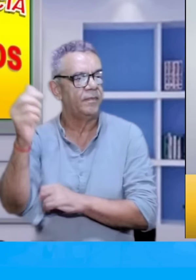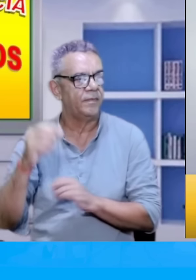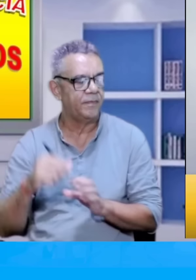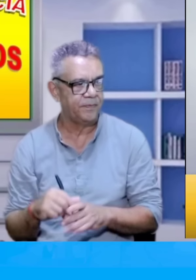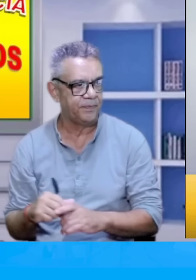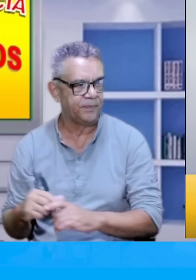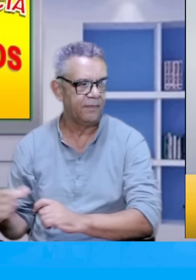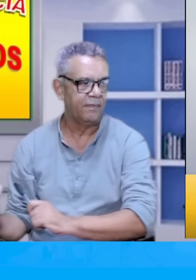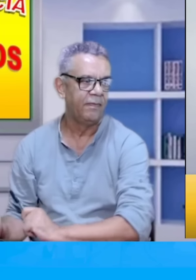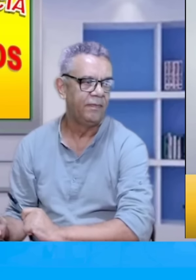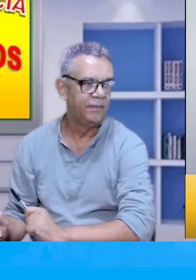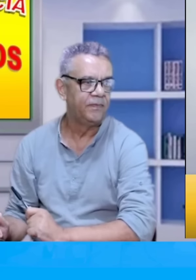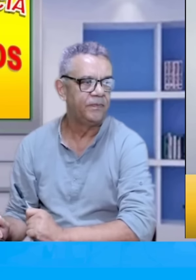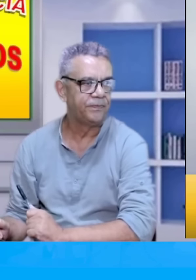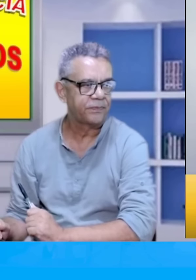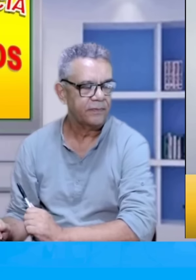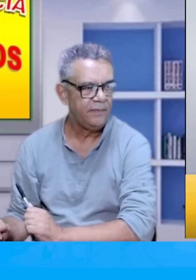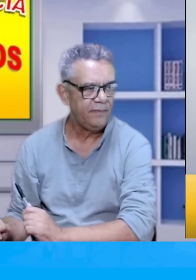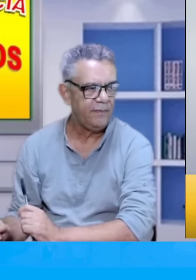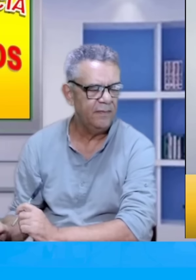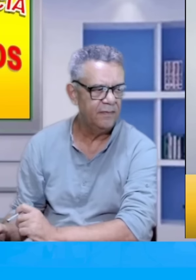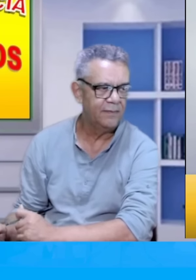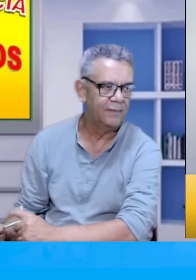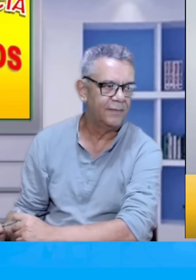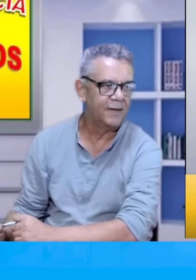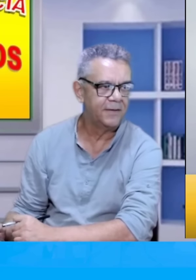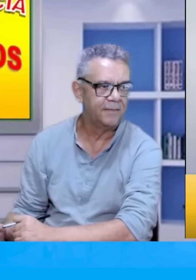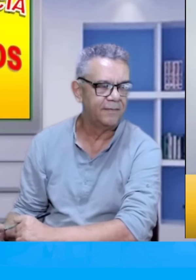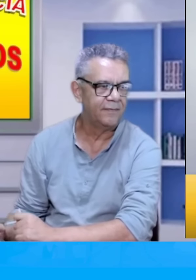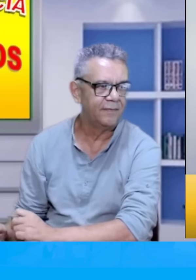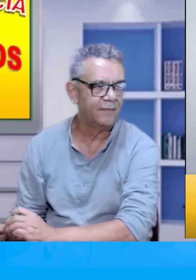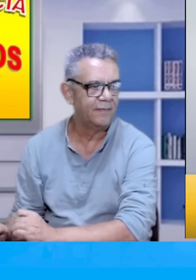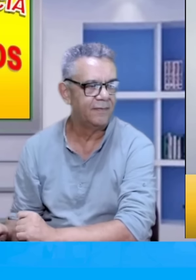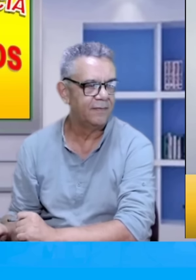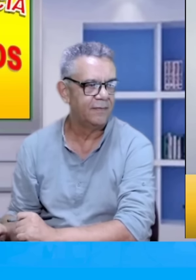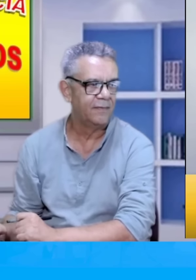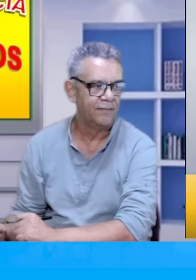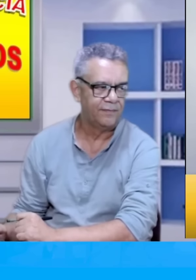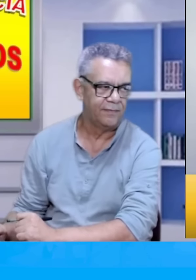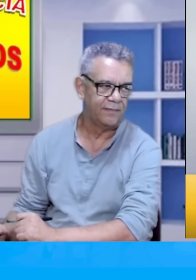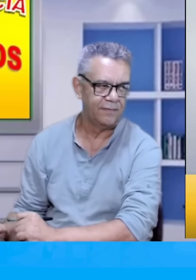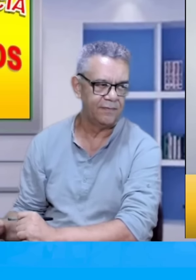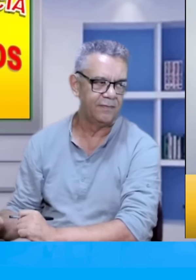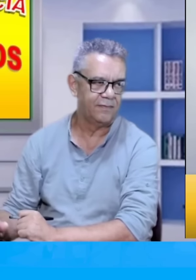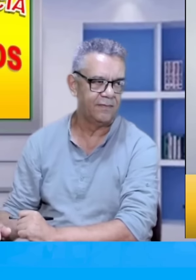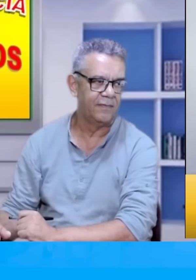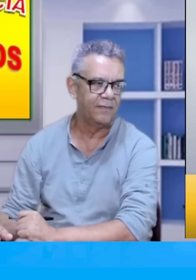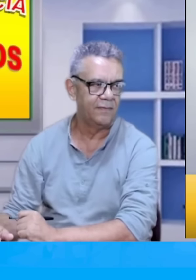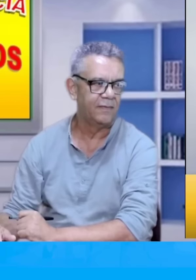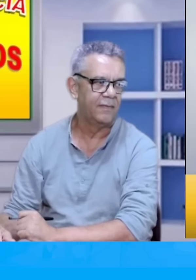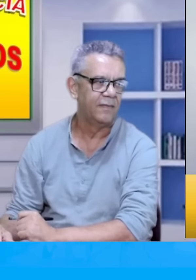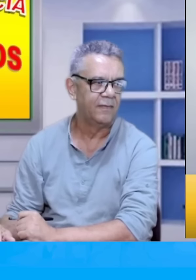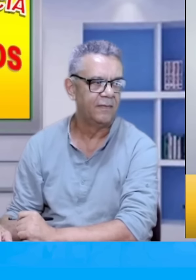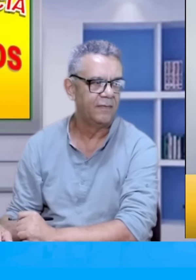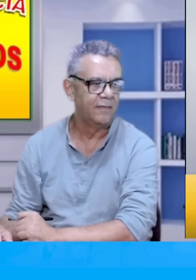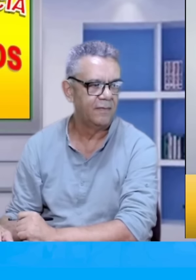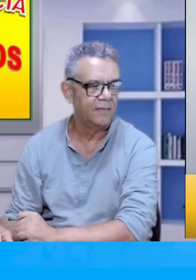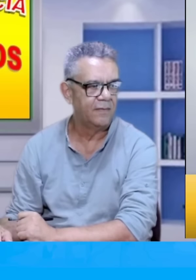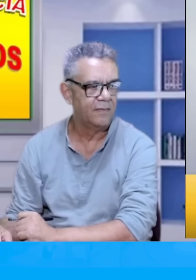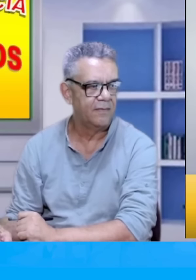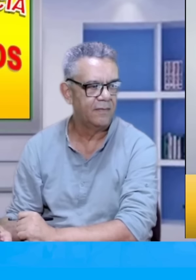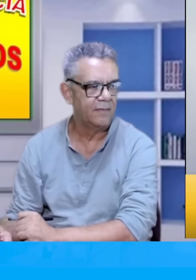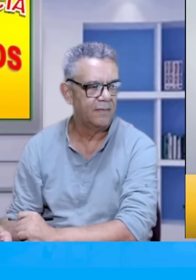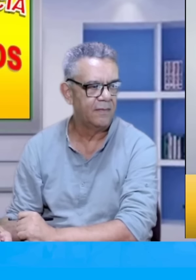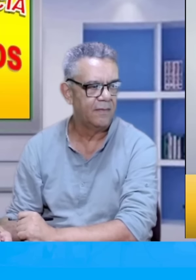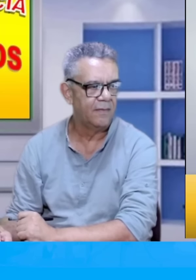de cultos que está sendo discutida no STF e as asneiras ditas pelo ministro Gilmar Mendes no seu